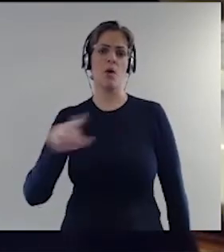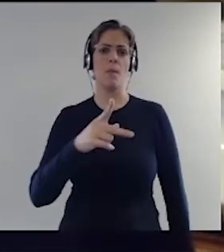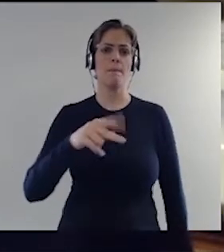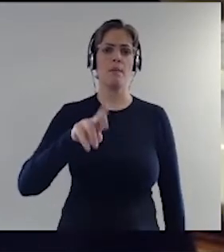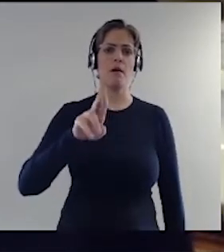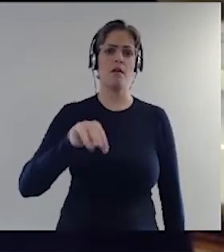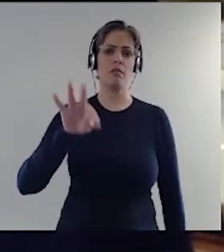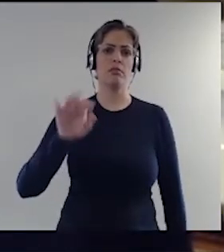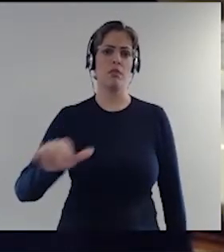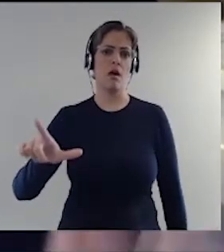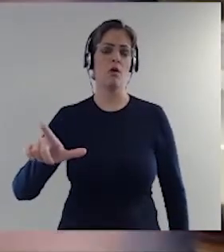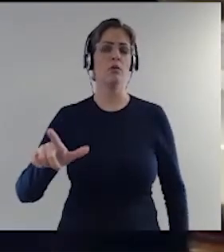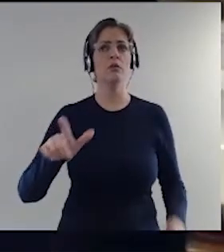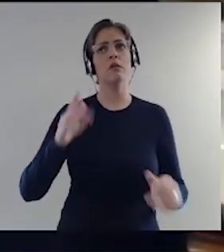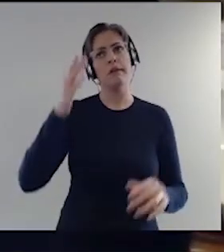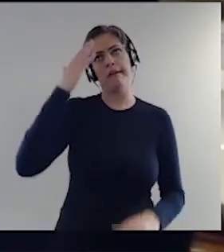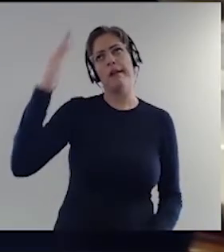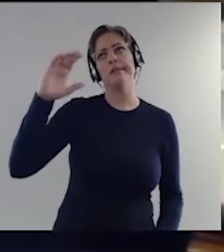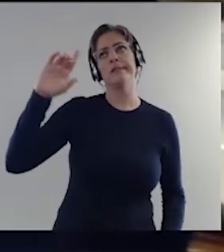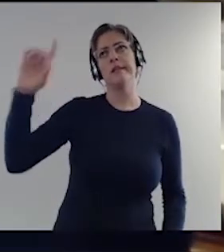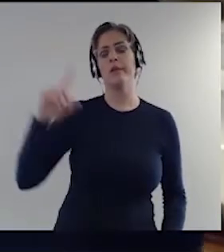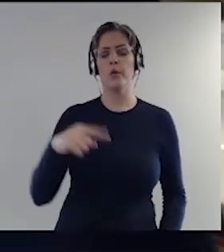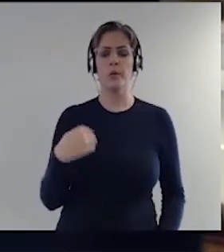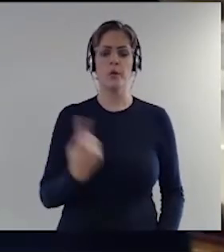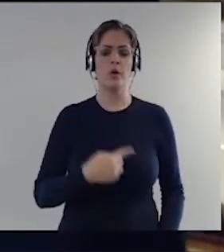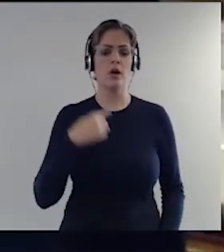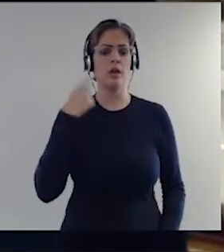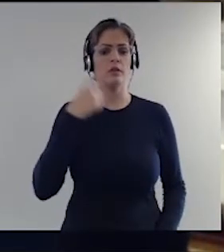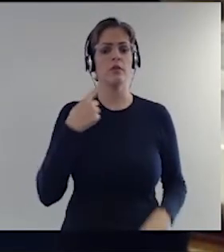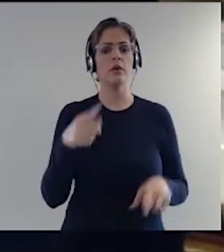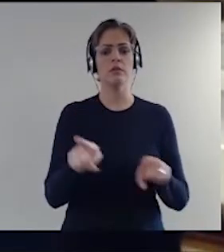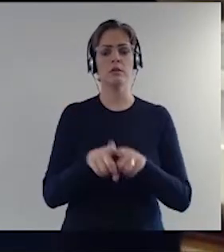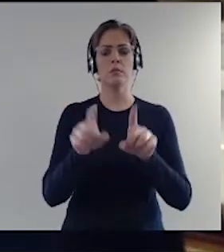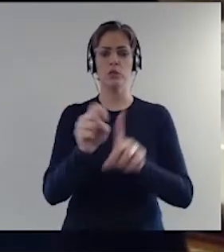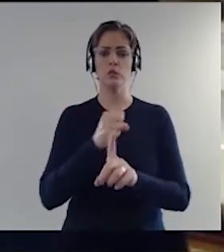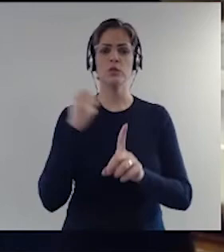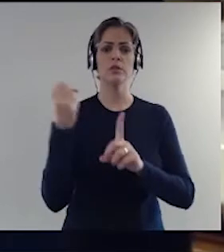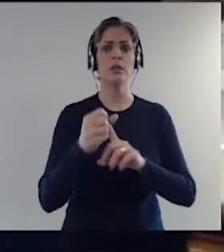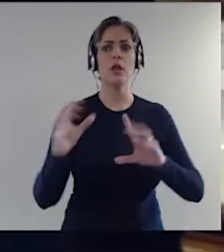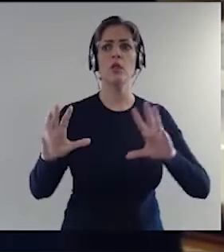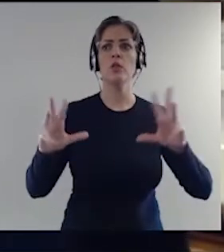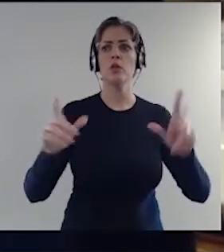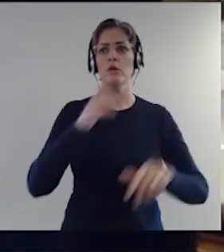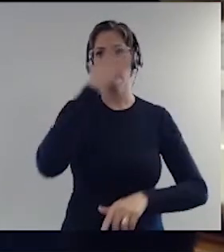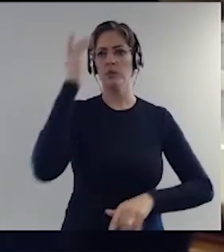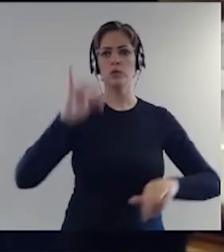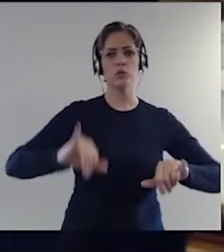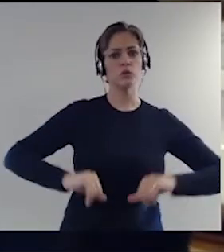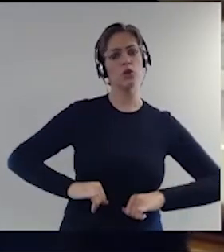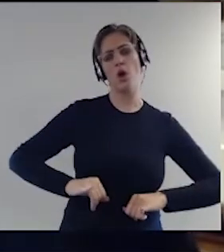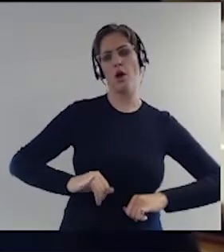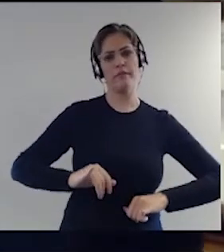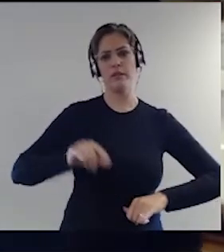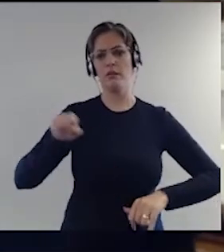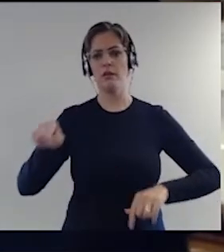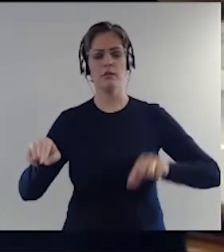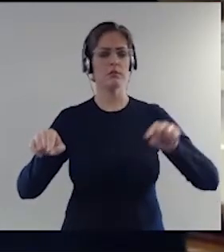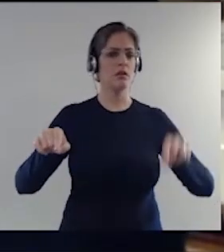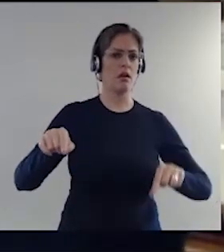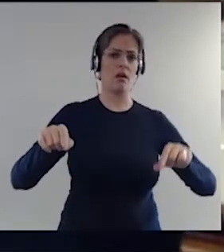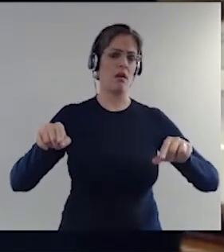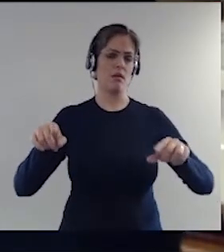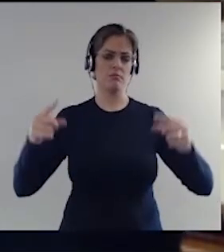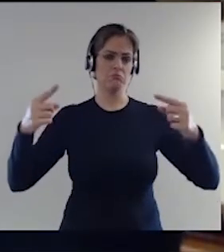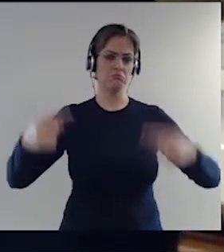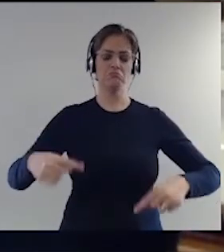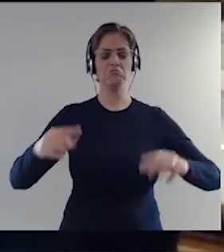que nós, profissionais de direito, e a sociedade como um todo, e todos aqueles que sofrem, de alguma maneira, de um lado ou de outro, as questões